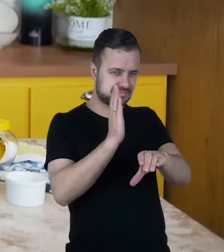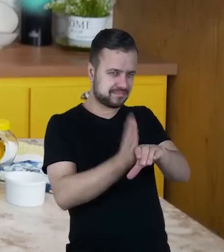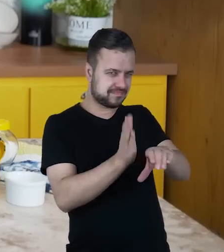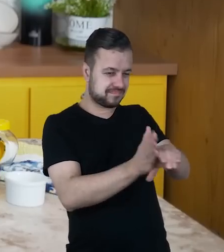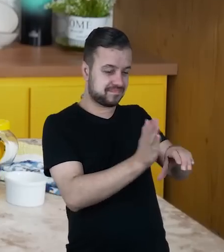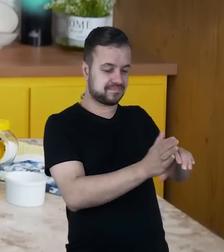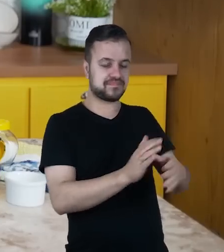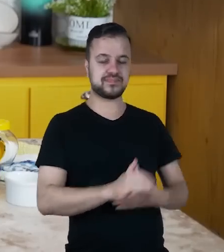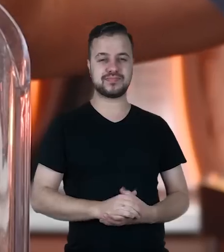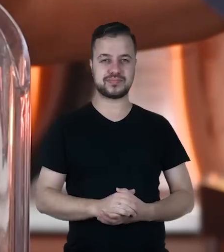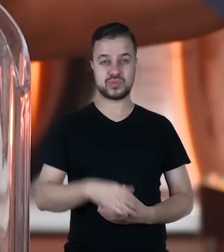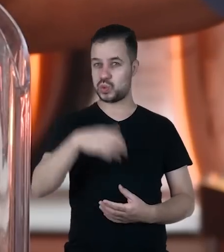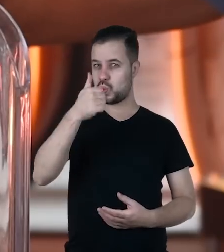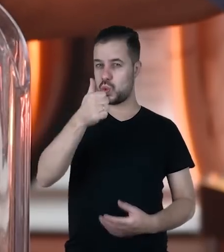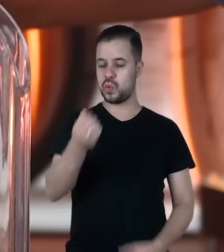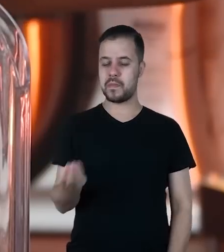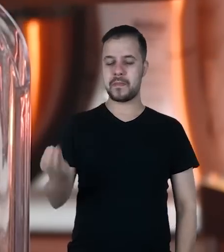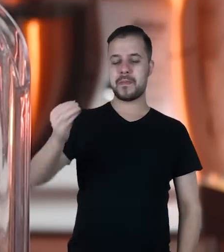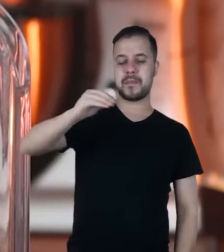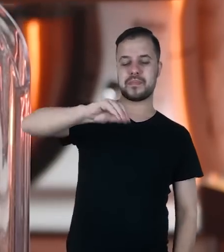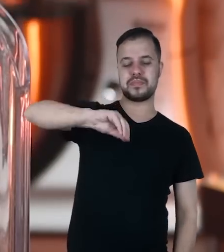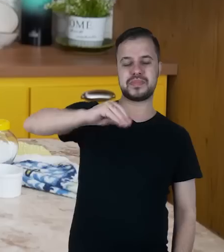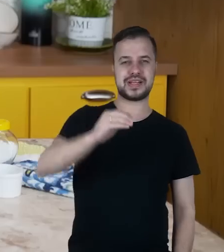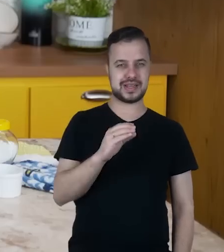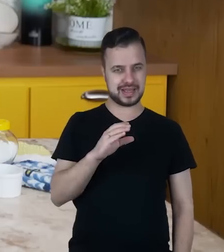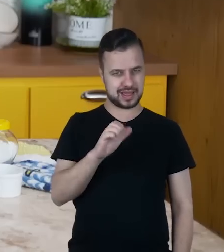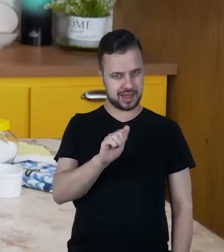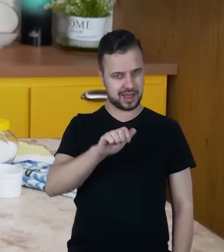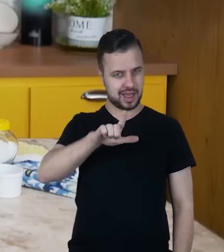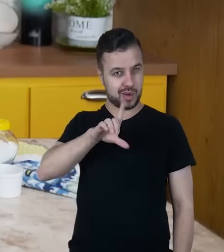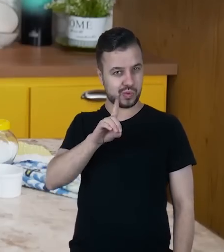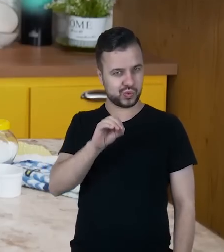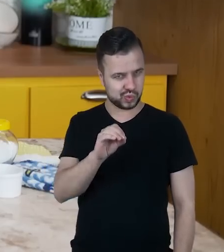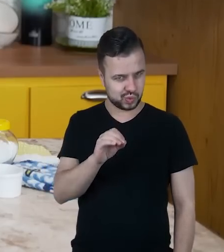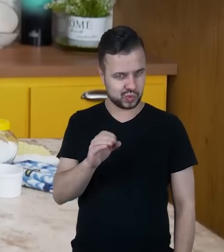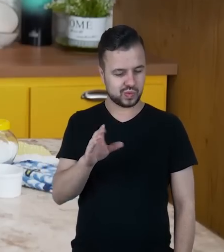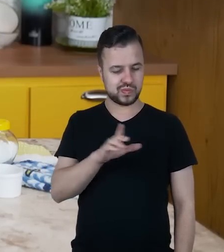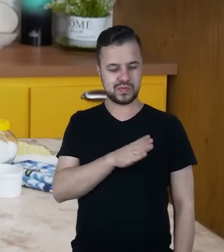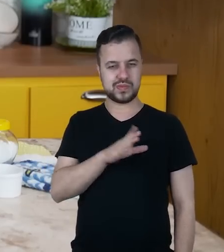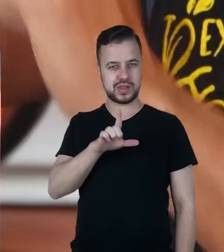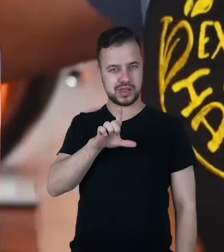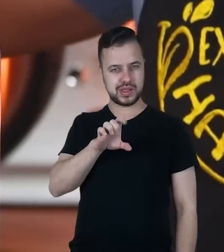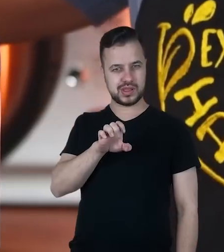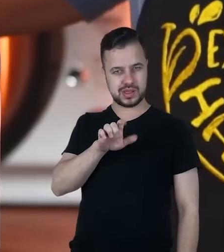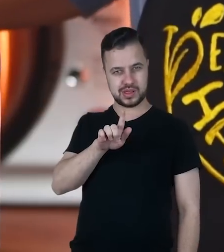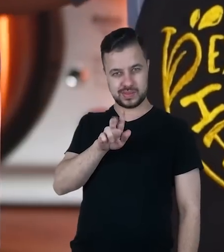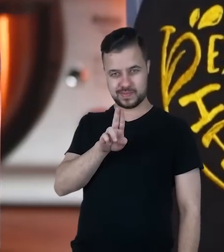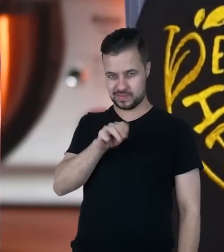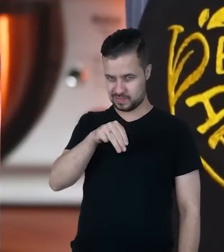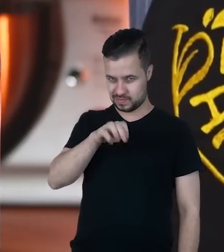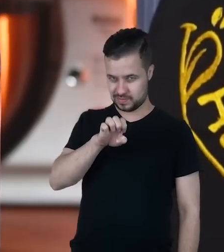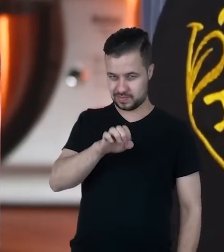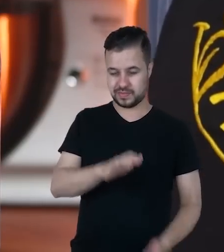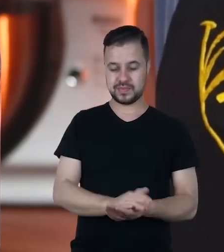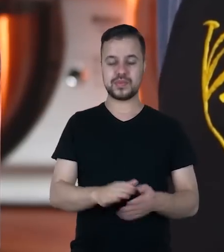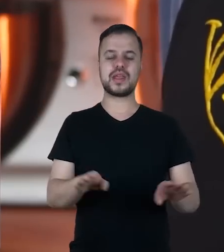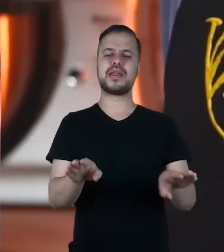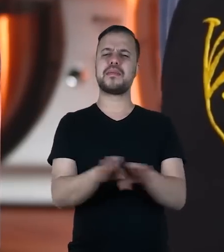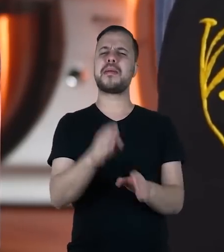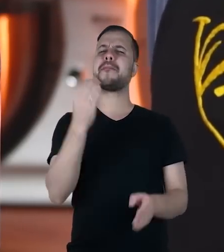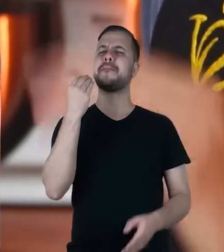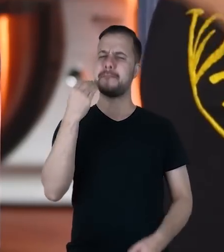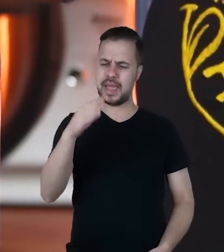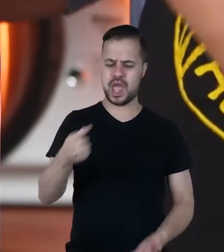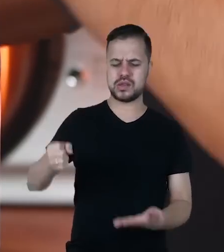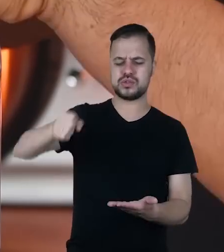Acrescente um caldo de legumes. E acrescente também mais meia xícara de chá de leite morninho, tá?